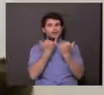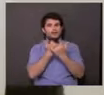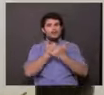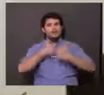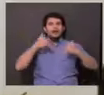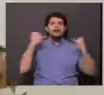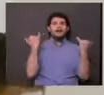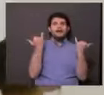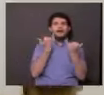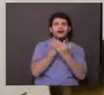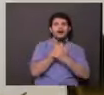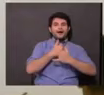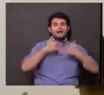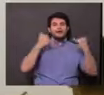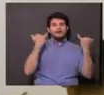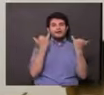aleluia.